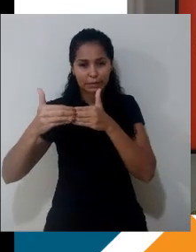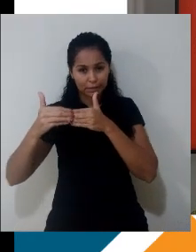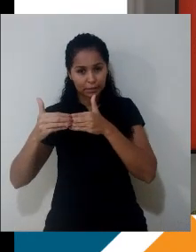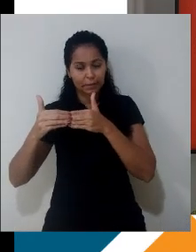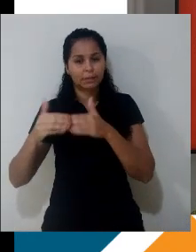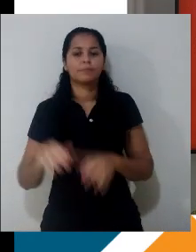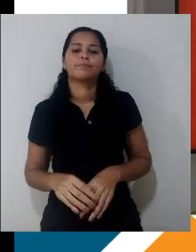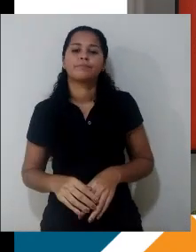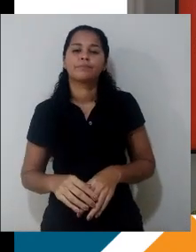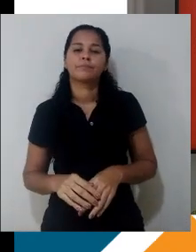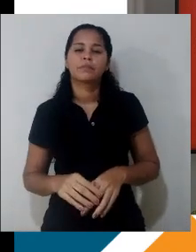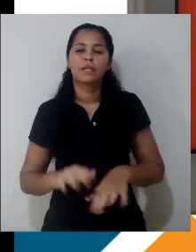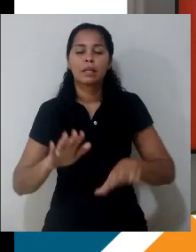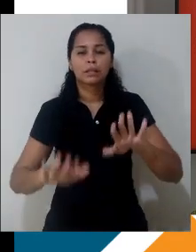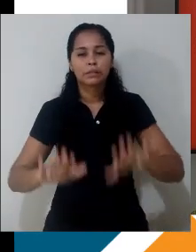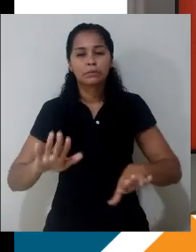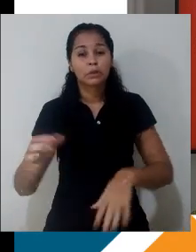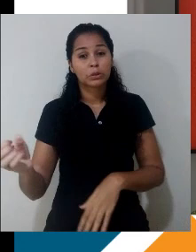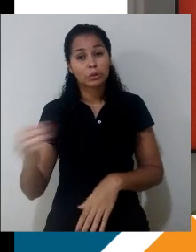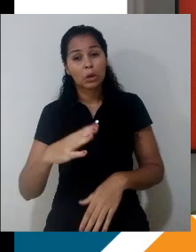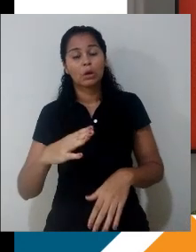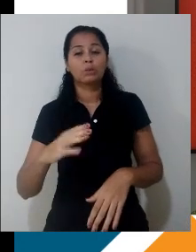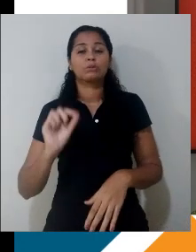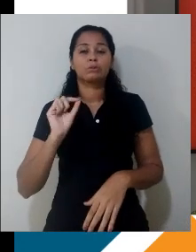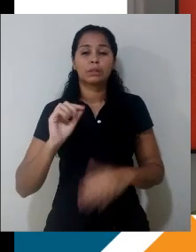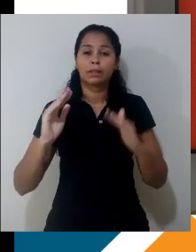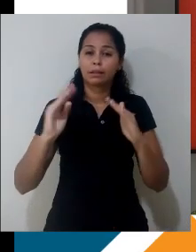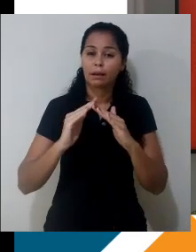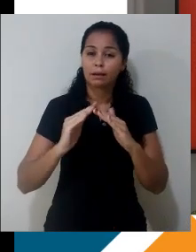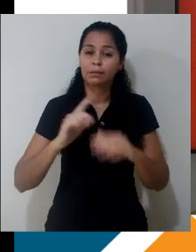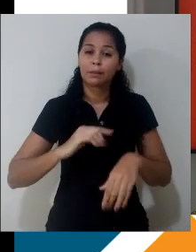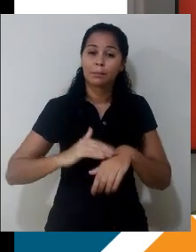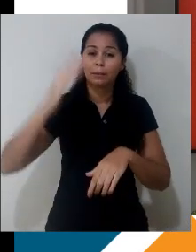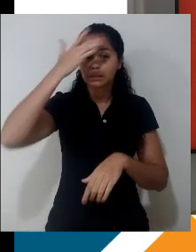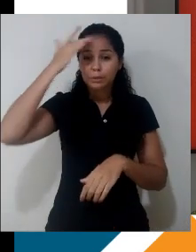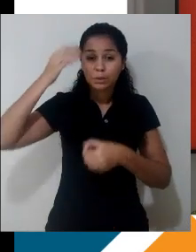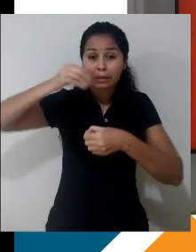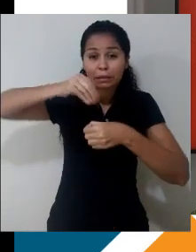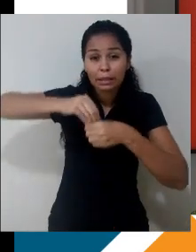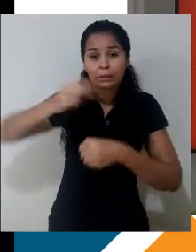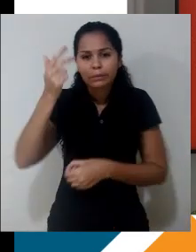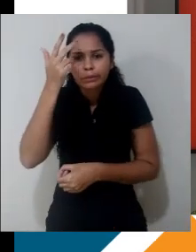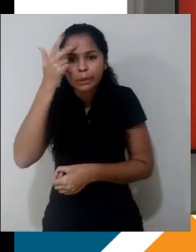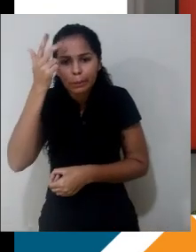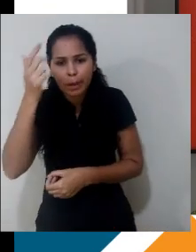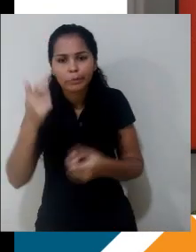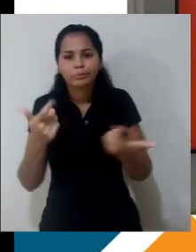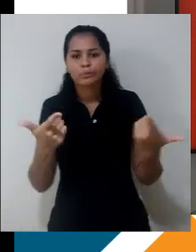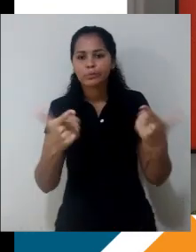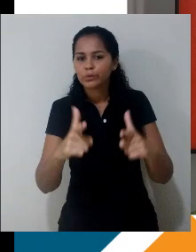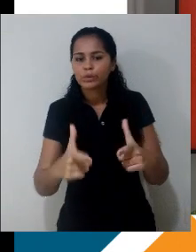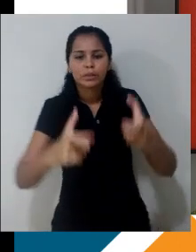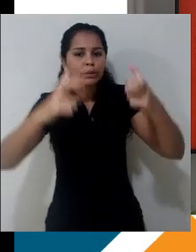muitas, né? Talvez seja uma rotina nova na casa de vocês, tenha mais gente, dentro de casa do que o normal. Às vezes a gente não tem um